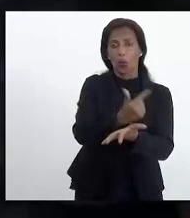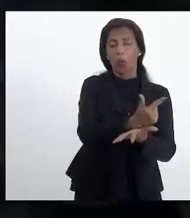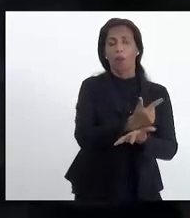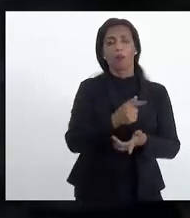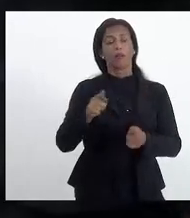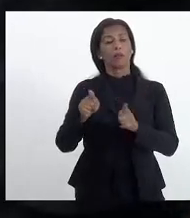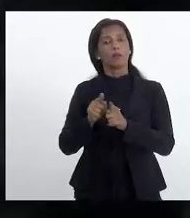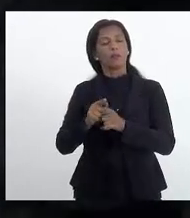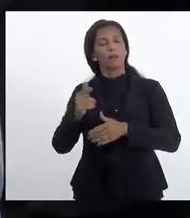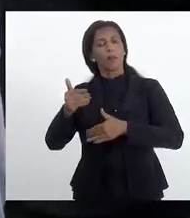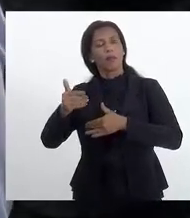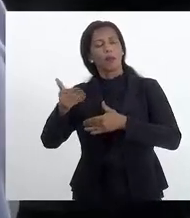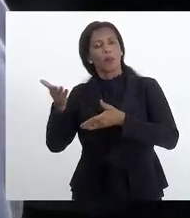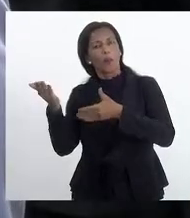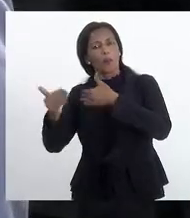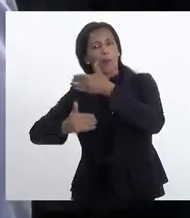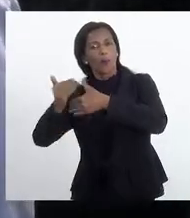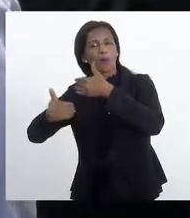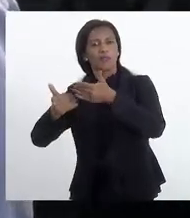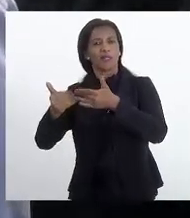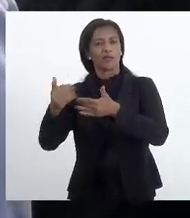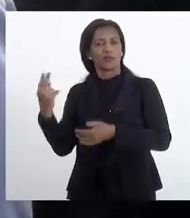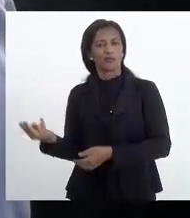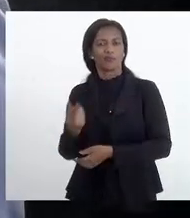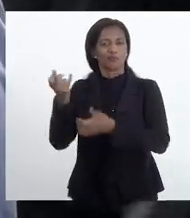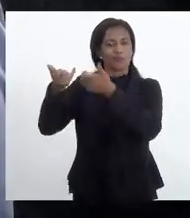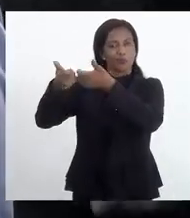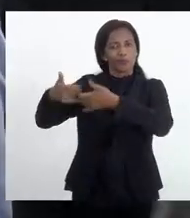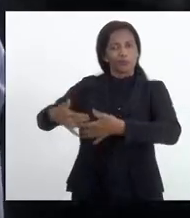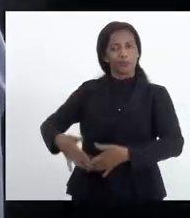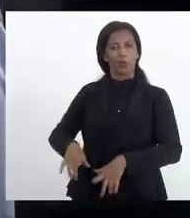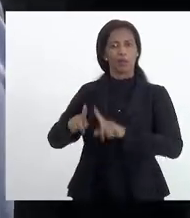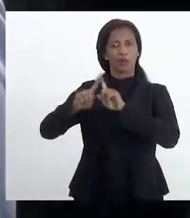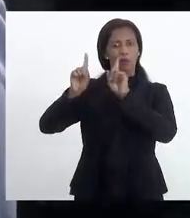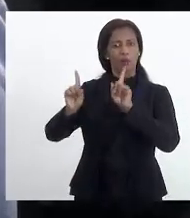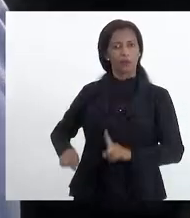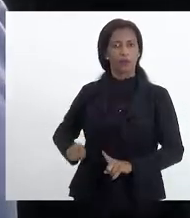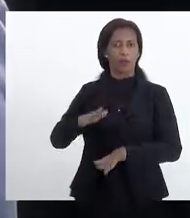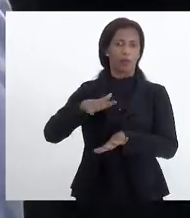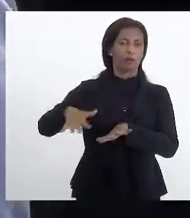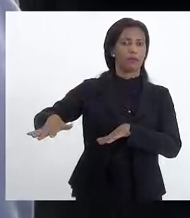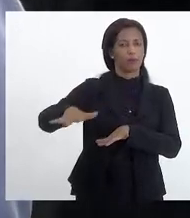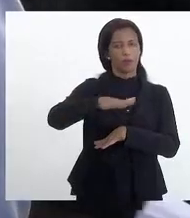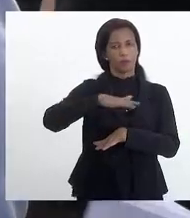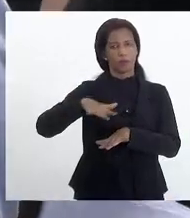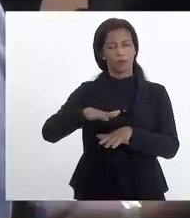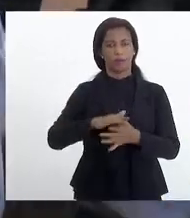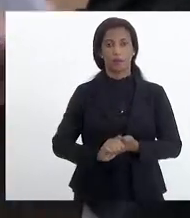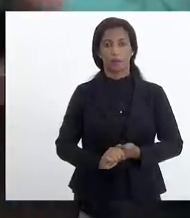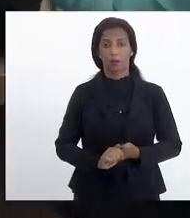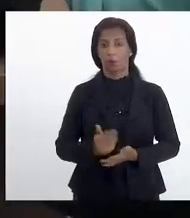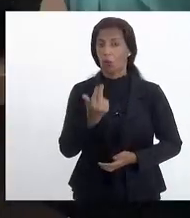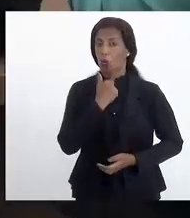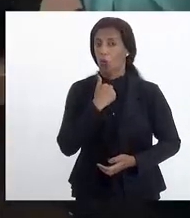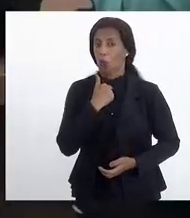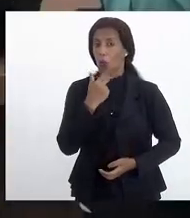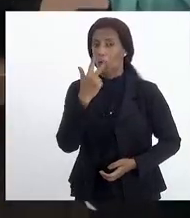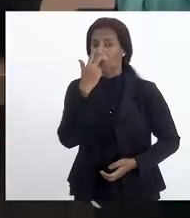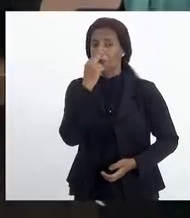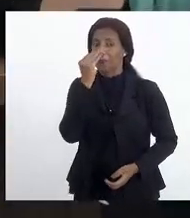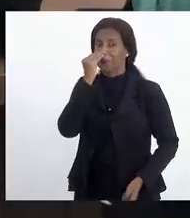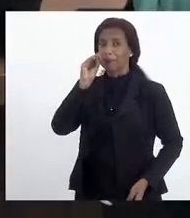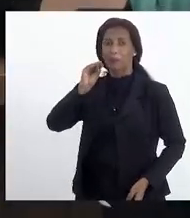processo de desvalorização e esvaziamento do serviço público de maneira geral. A gente não pode ignorar o